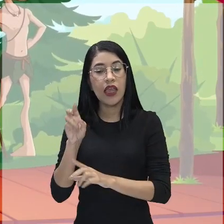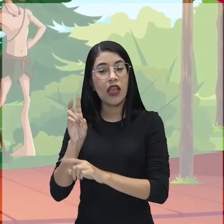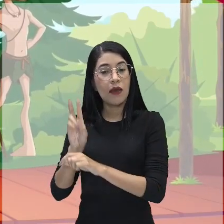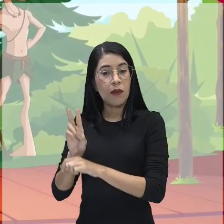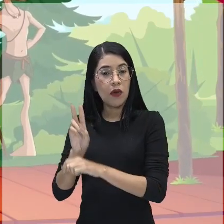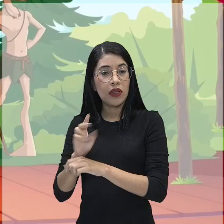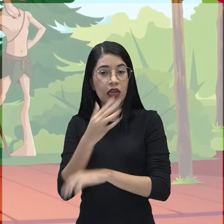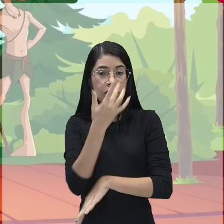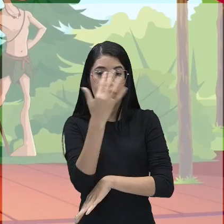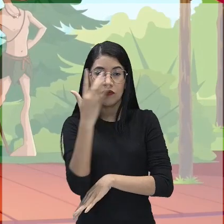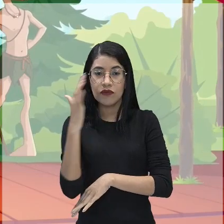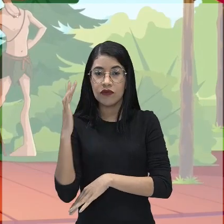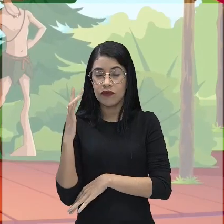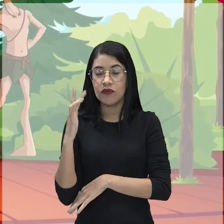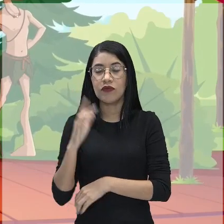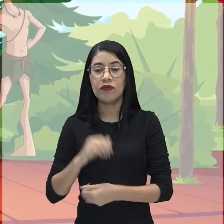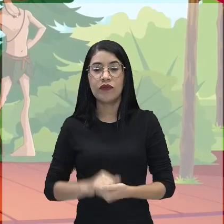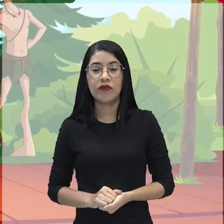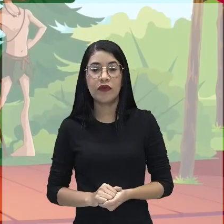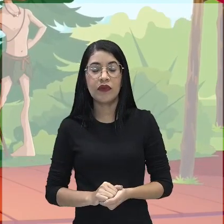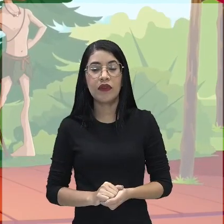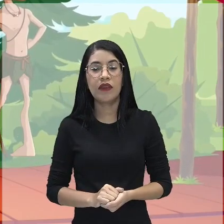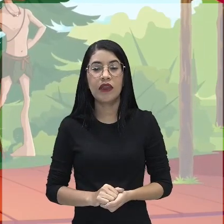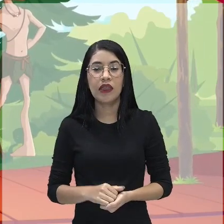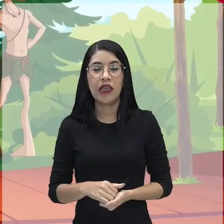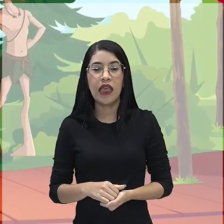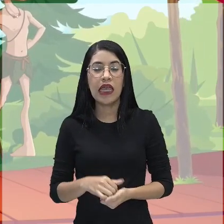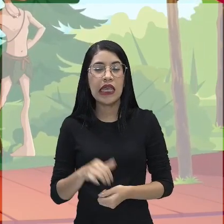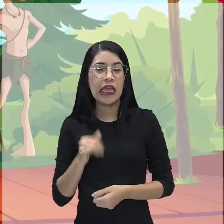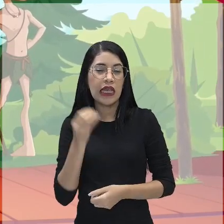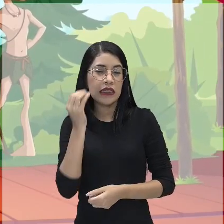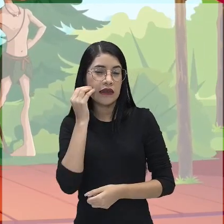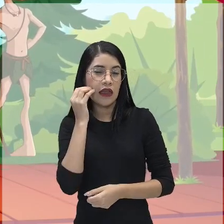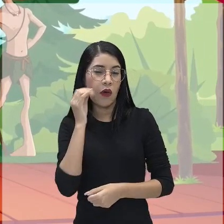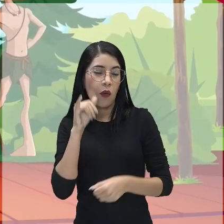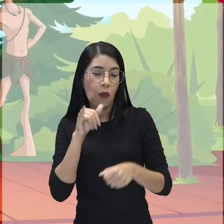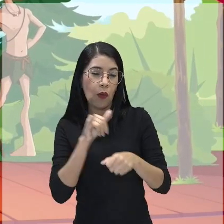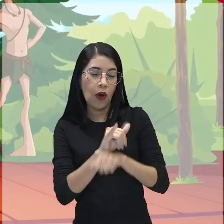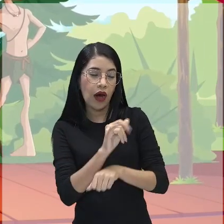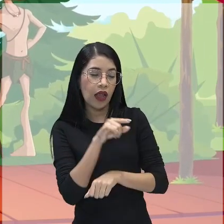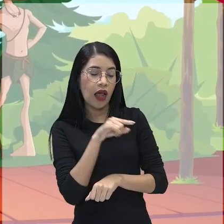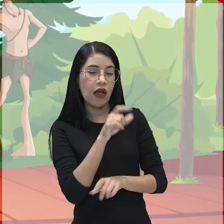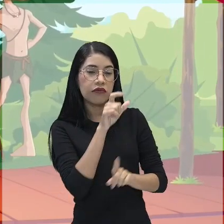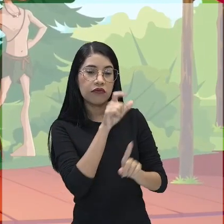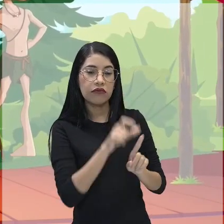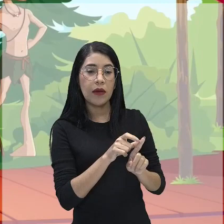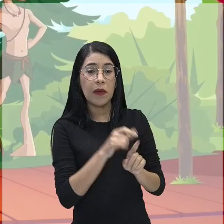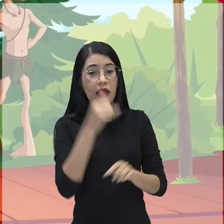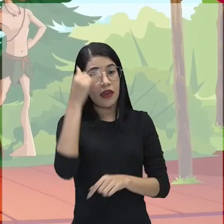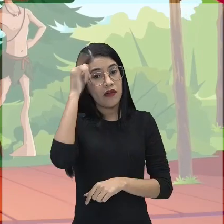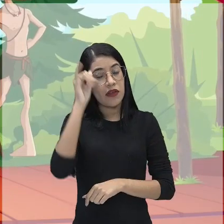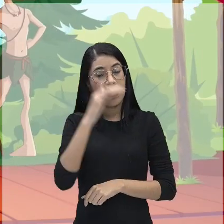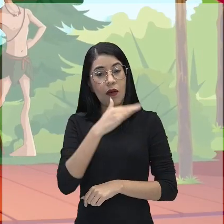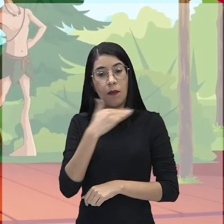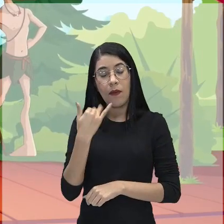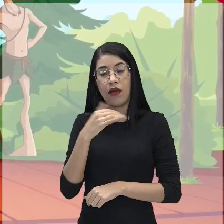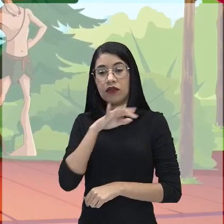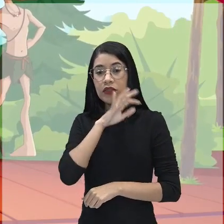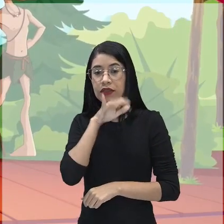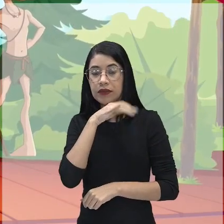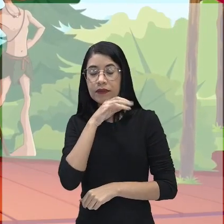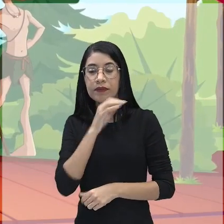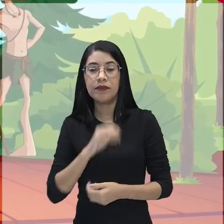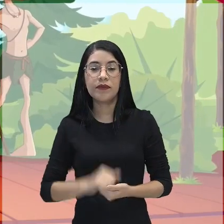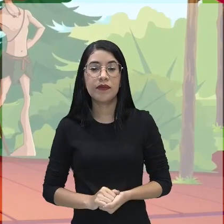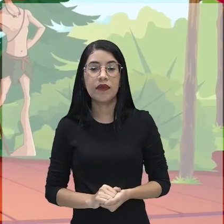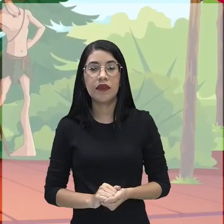floresta. Ele tem a sua fala, ele tenta enganar o caçador para que ele não consiga matar os animais. Nós sabemos